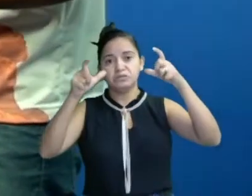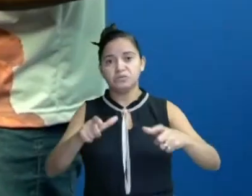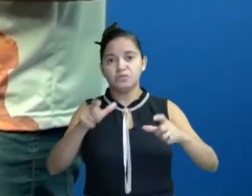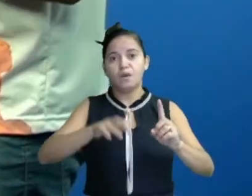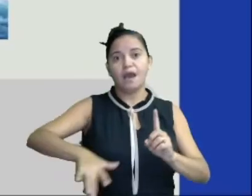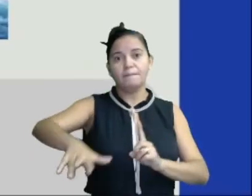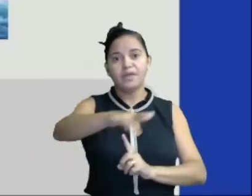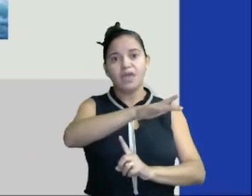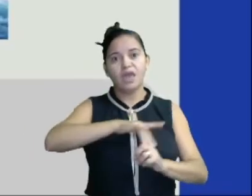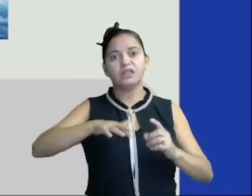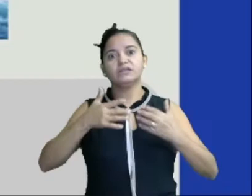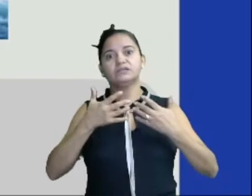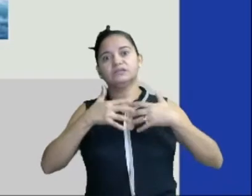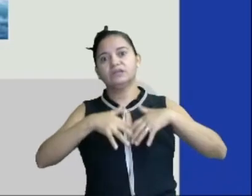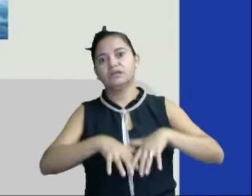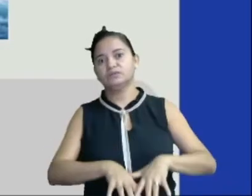naturais.